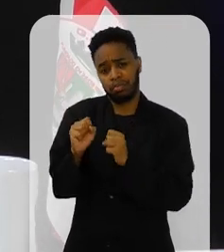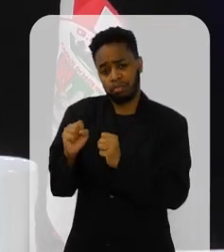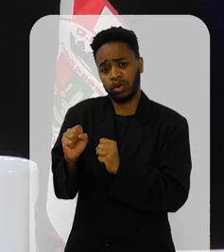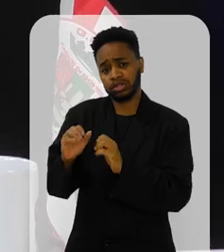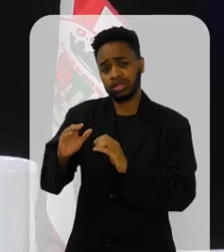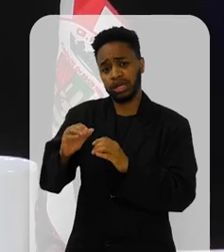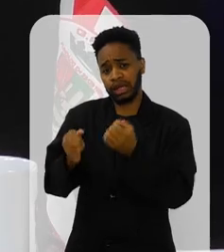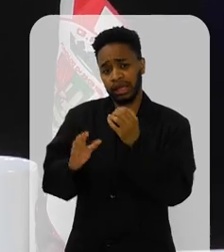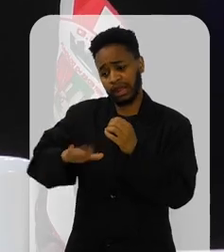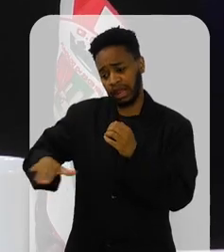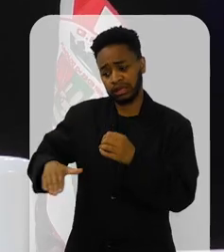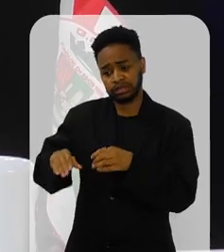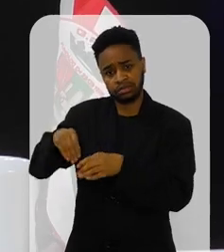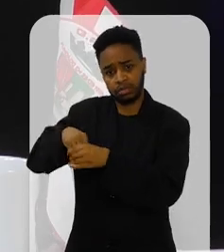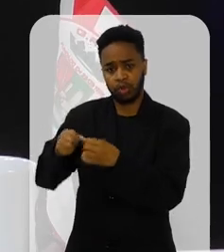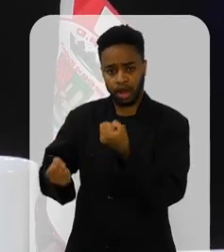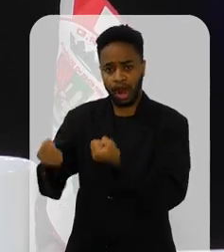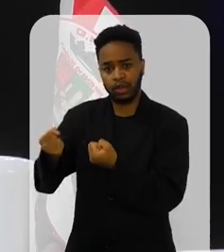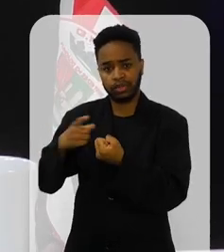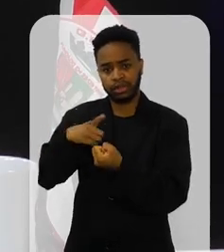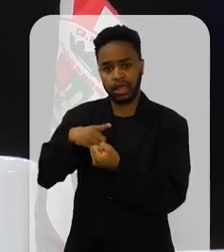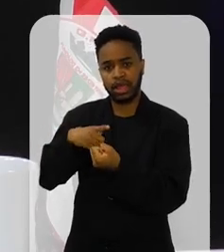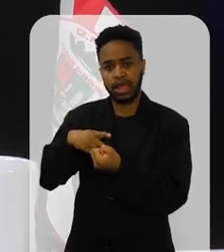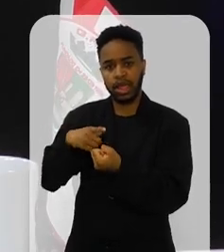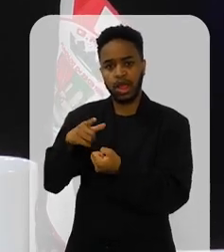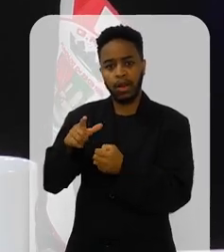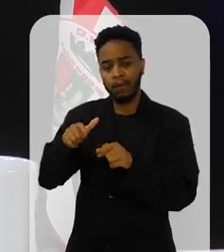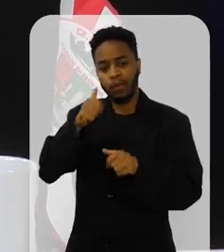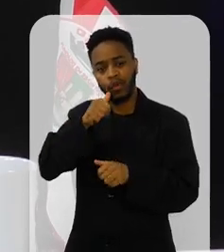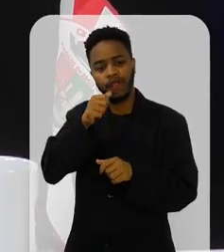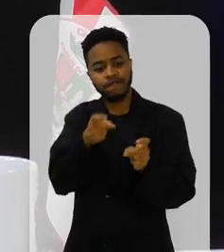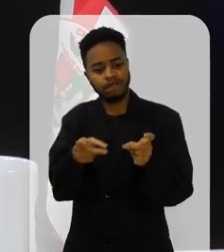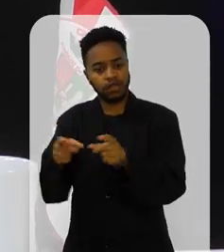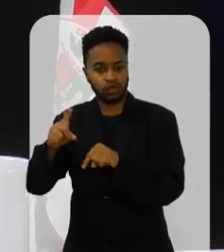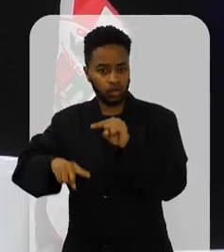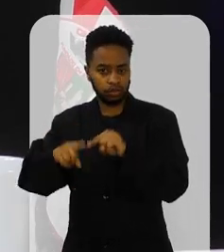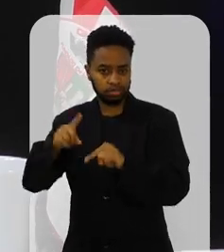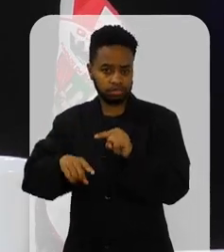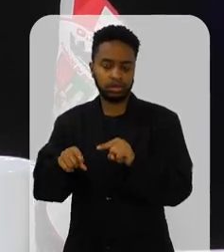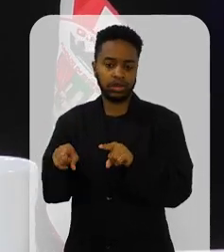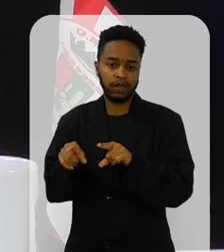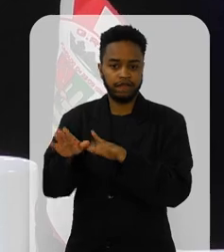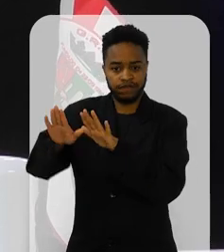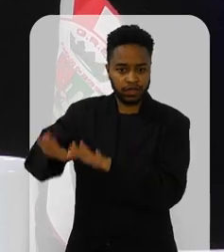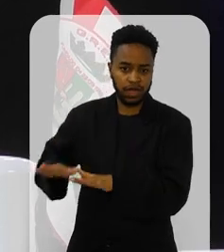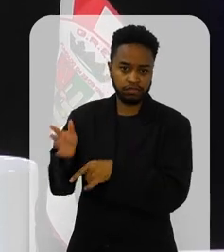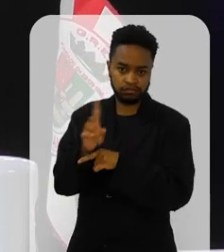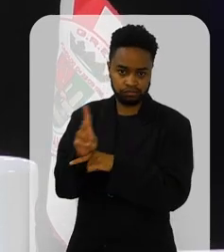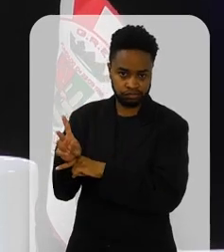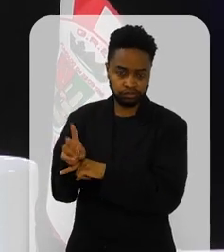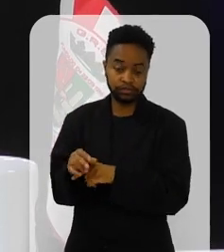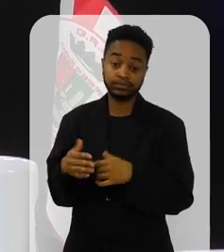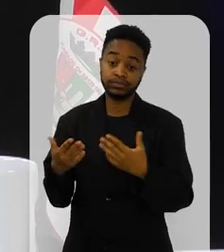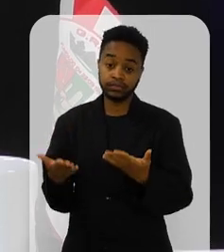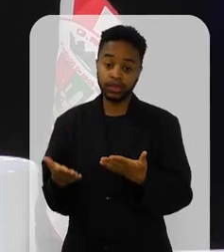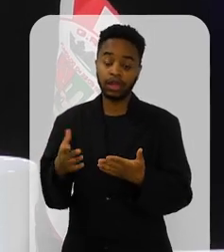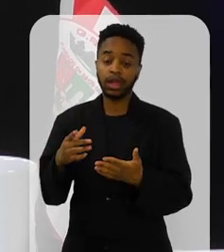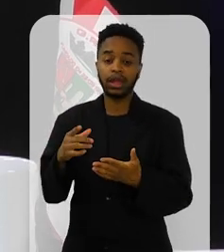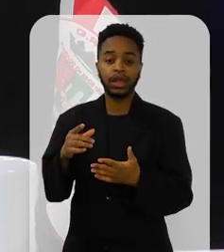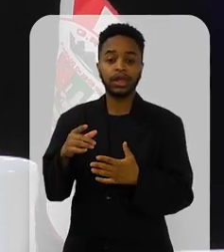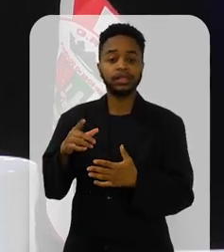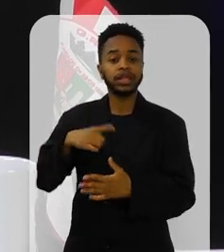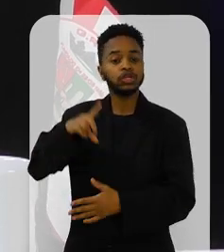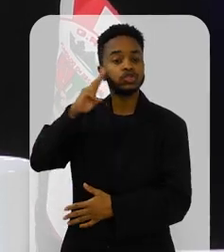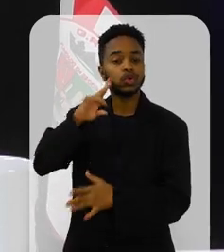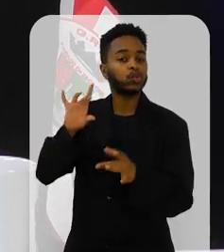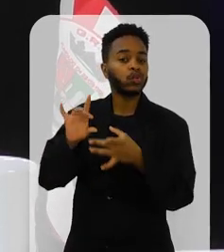criança perto do carro, né? Tinha umas barracas ali, a senhora já tomava conta, meu pai ia com a minha mãe e voltava. Então, meu pai, a escola que eu tive do